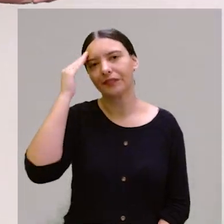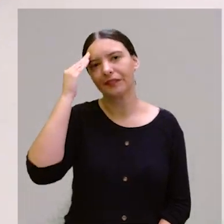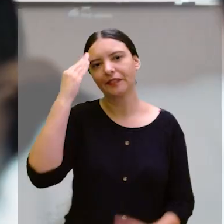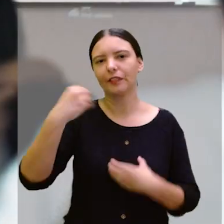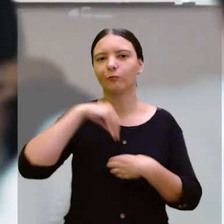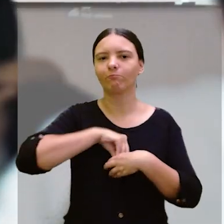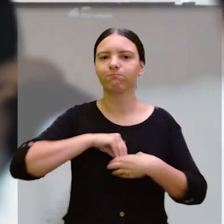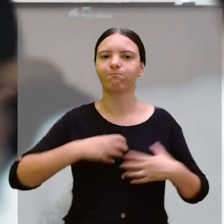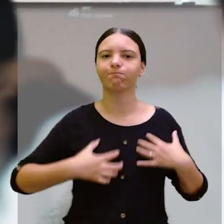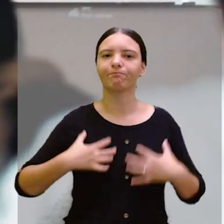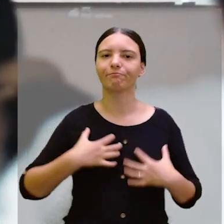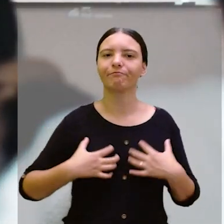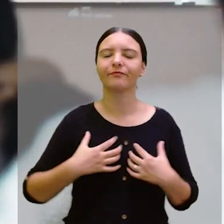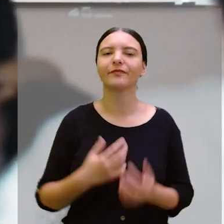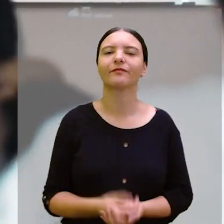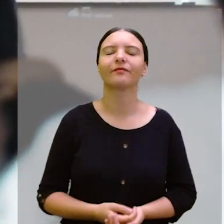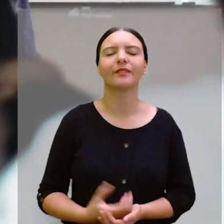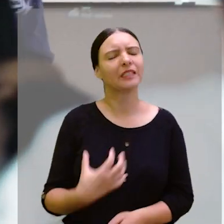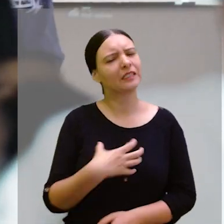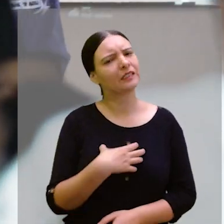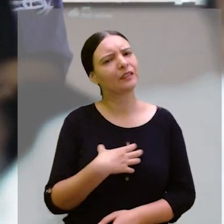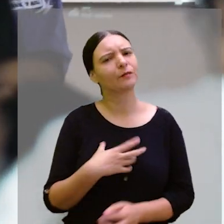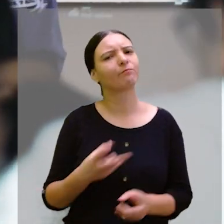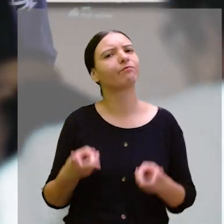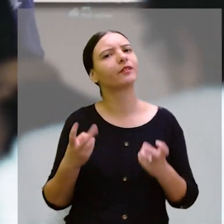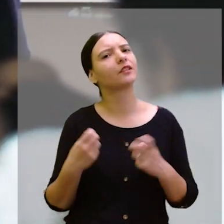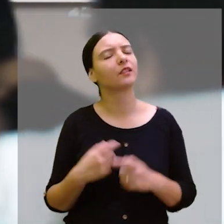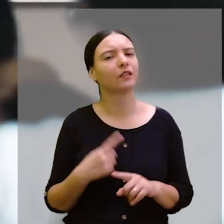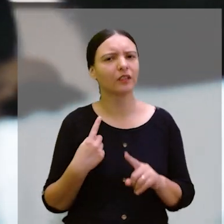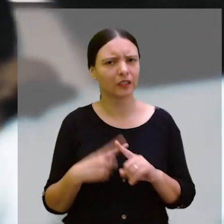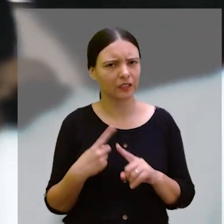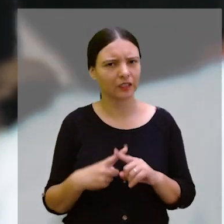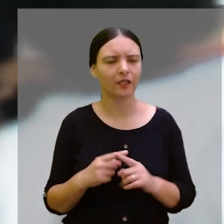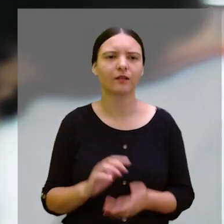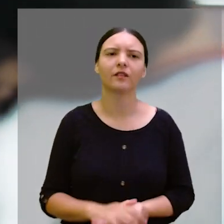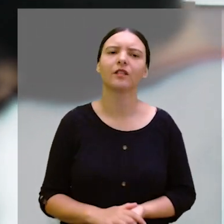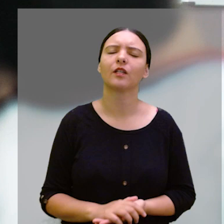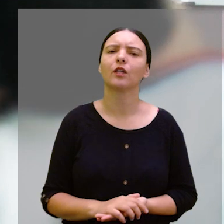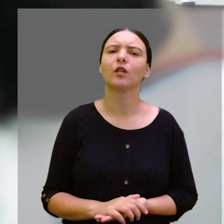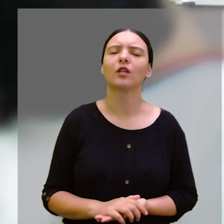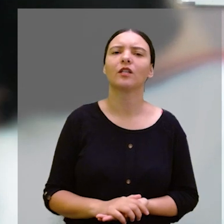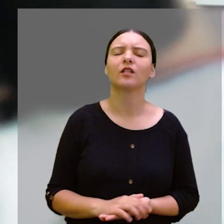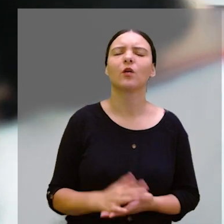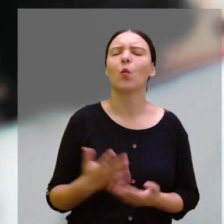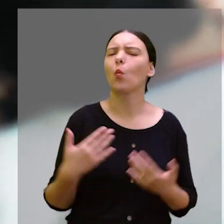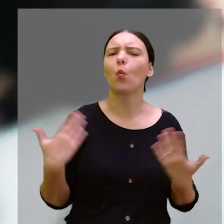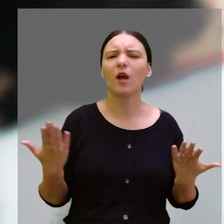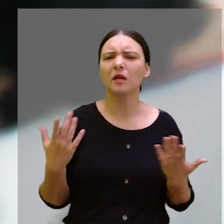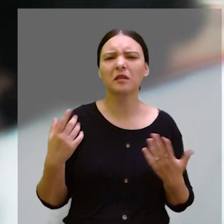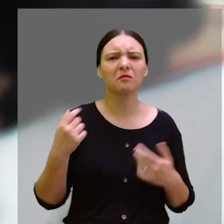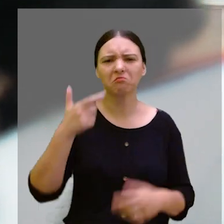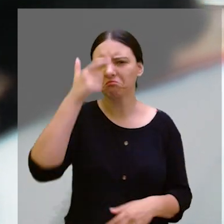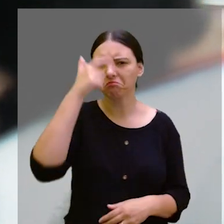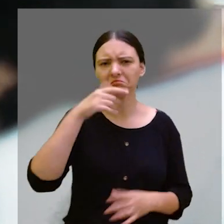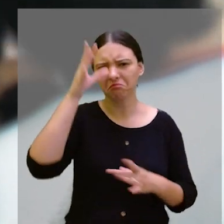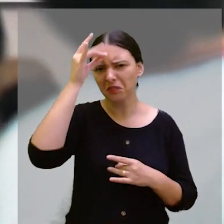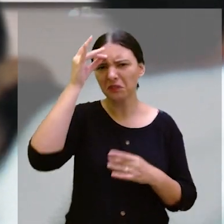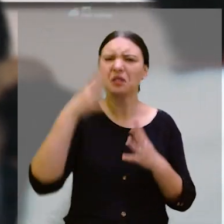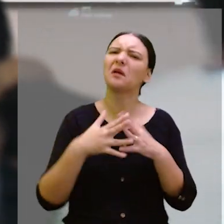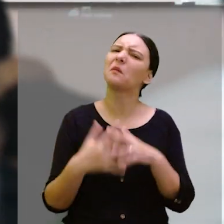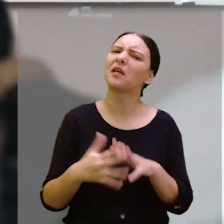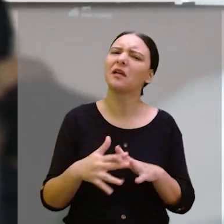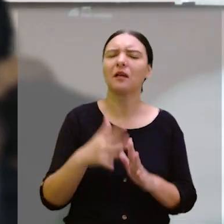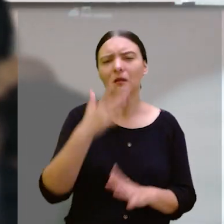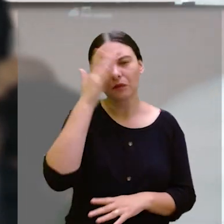Essa sempre foi a minha sensação, Luciano. Porque quais eram os conflitos do Bentinho? É um personagem absolutamente complexo. Todo mundo